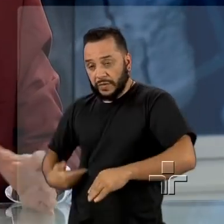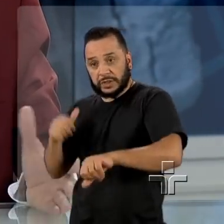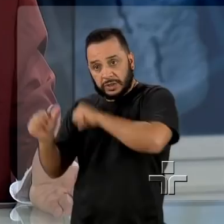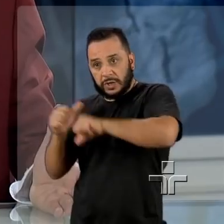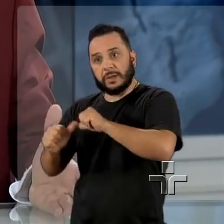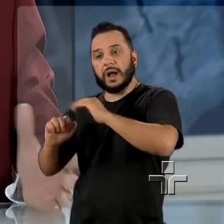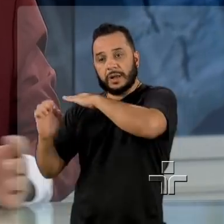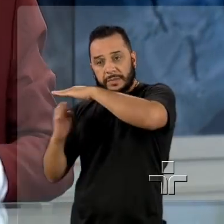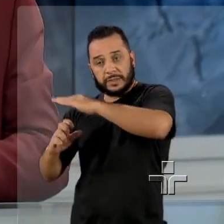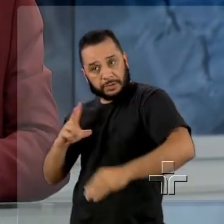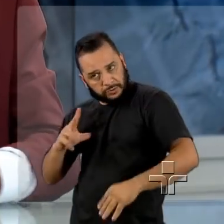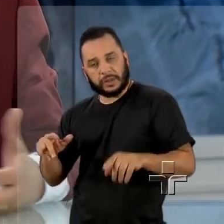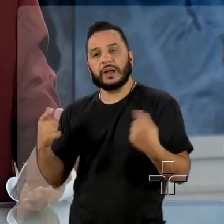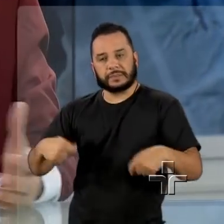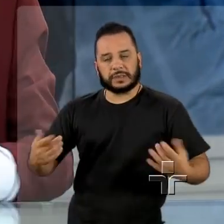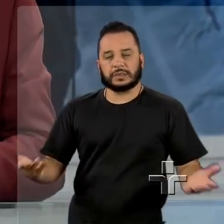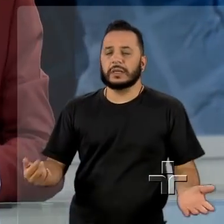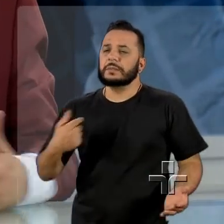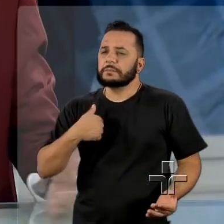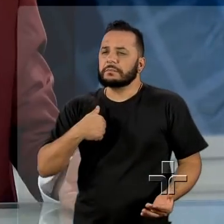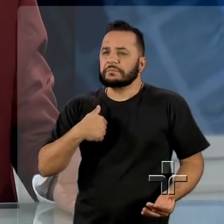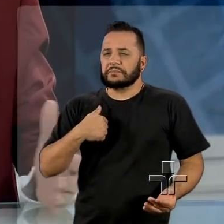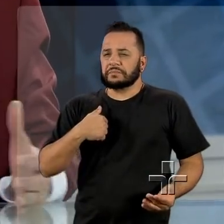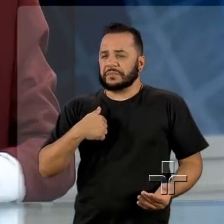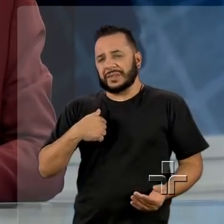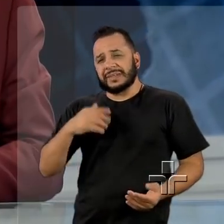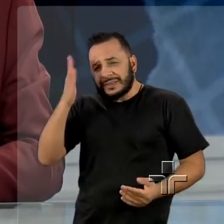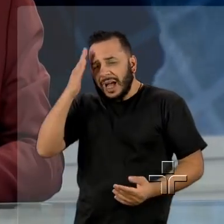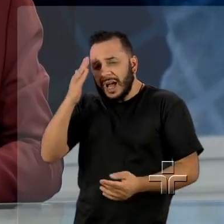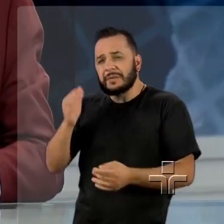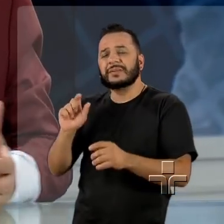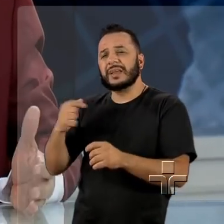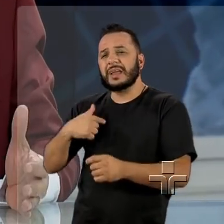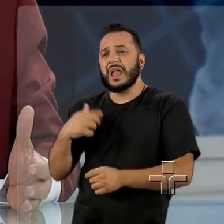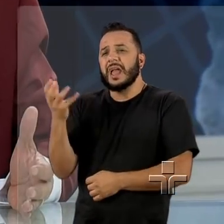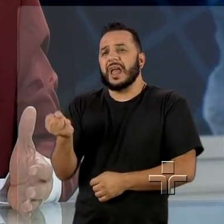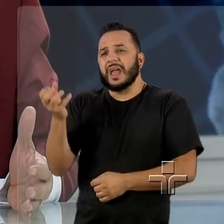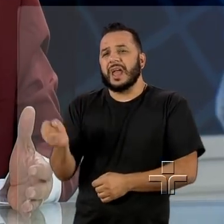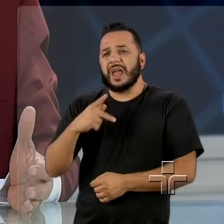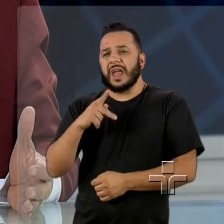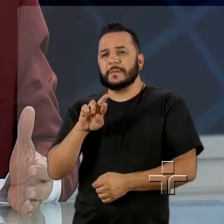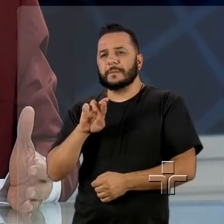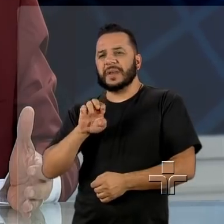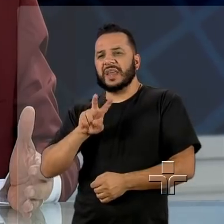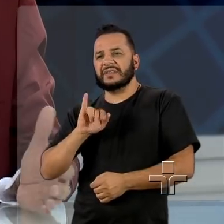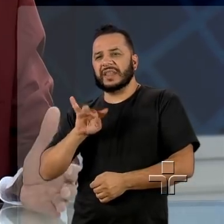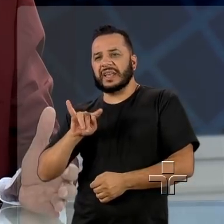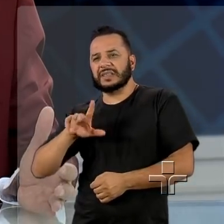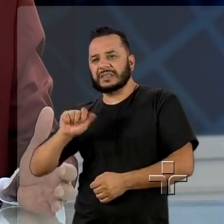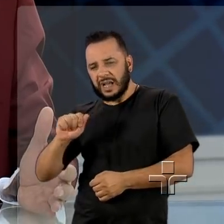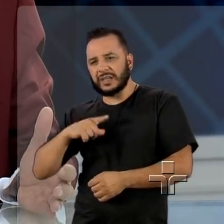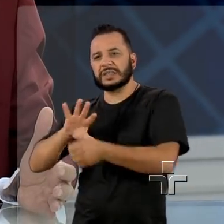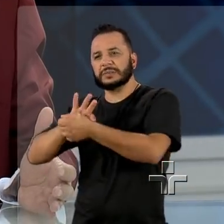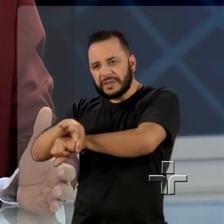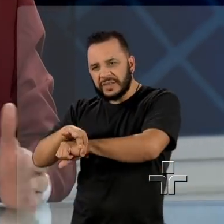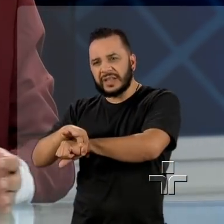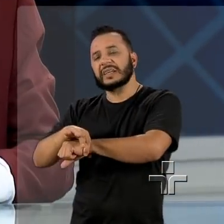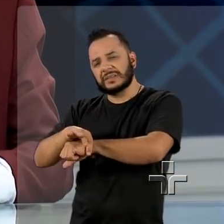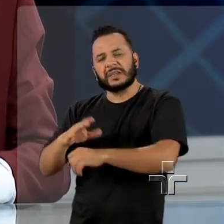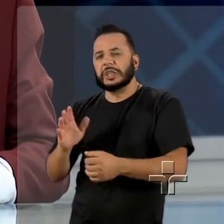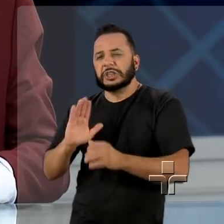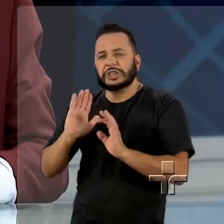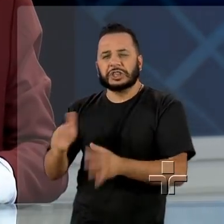inclusive, uma das vantagens de você pegar esse Estado, eu, por exemplo, acho que devia acabar, eu já falei aqui, Justiça do Trabalho, Ministério da Cultura,